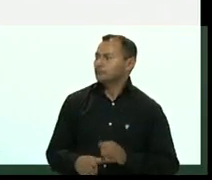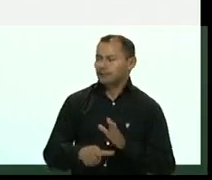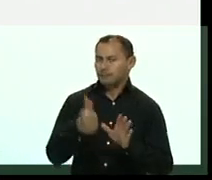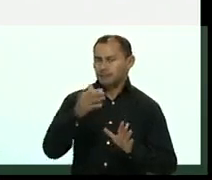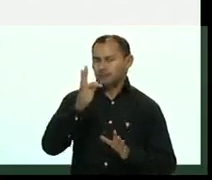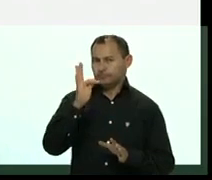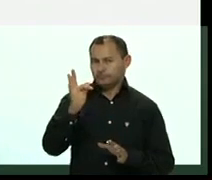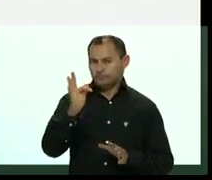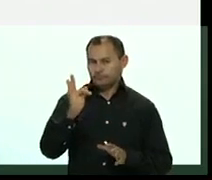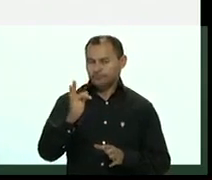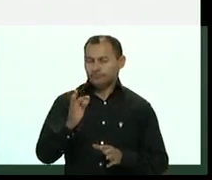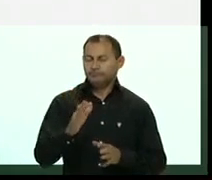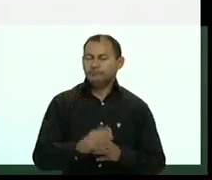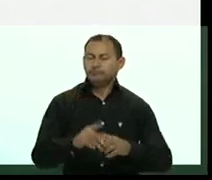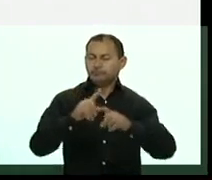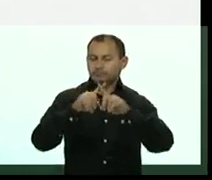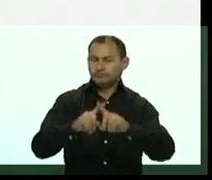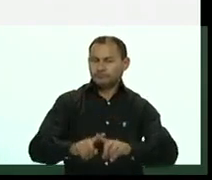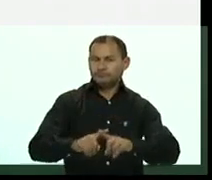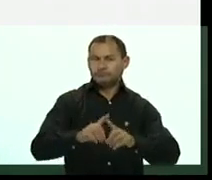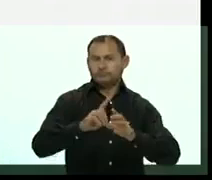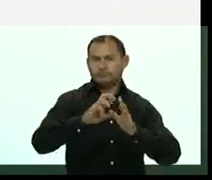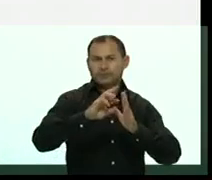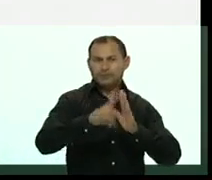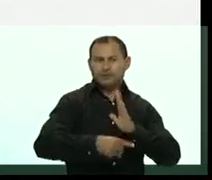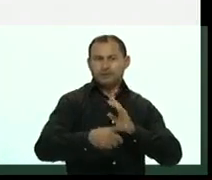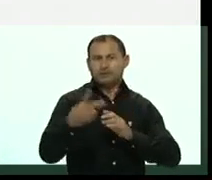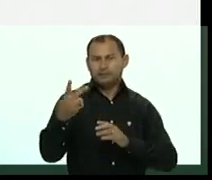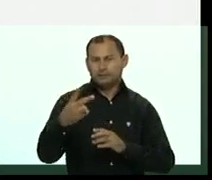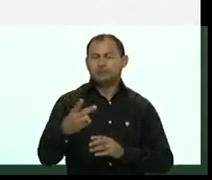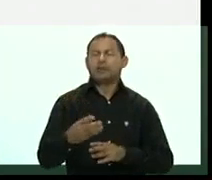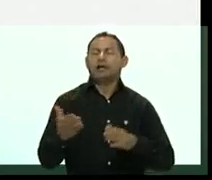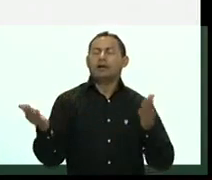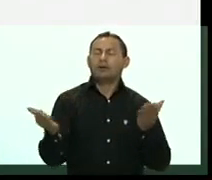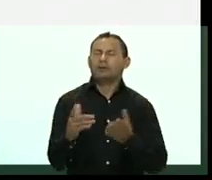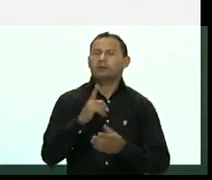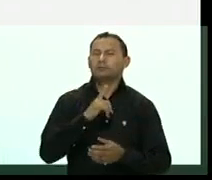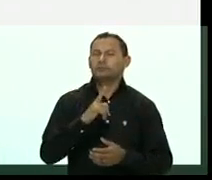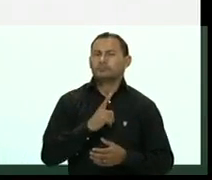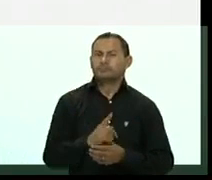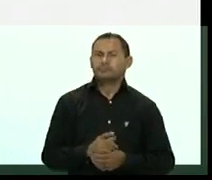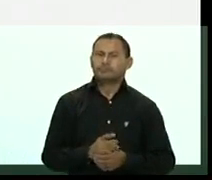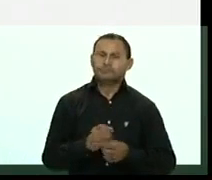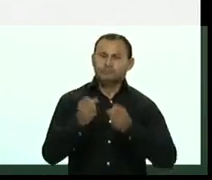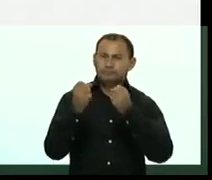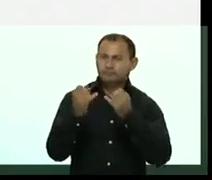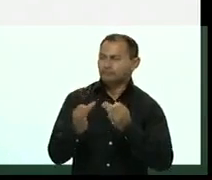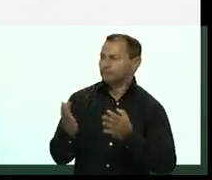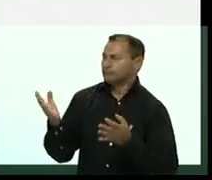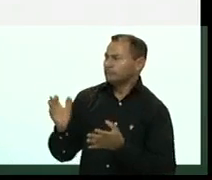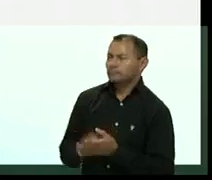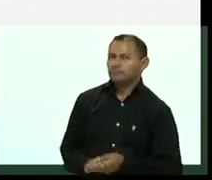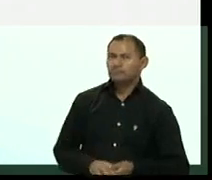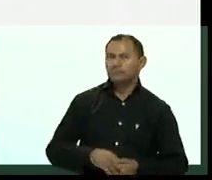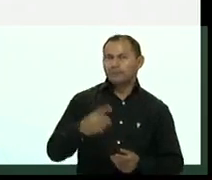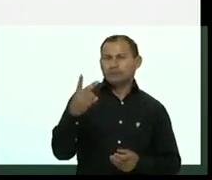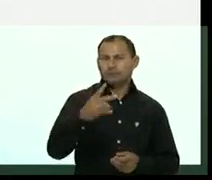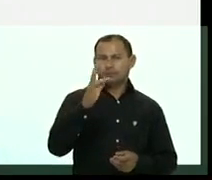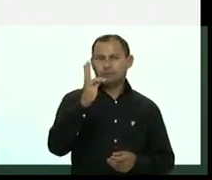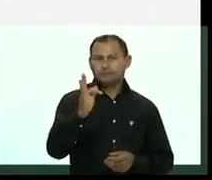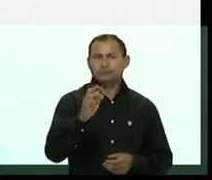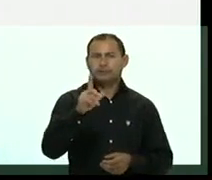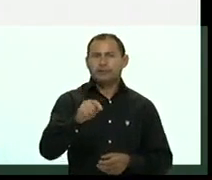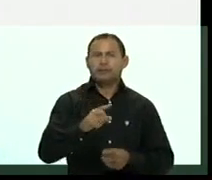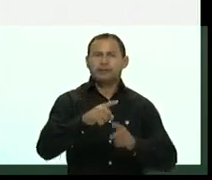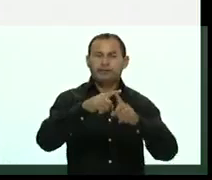primeira função vezes a derivada da segunda. E agora nós temos um detalhe. A segunda função vai